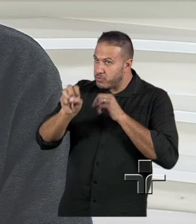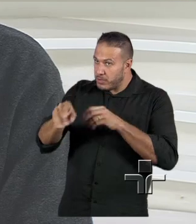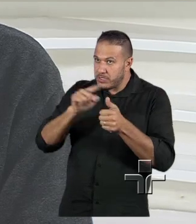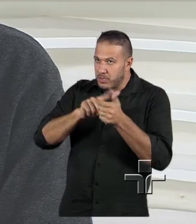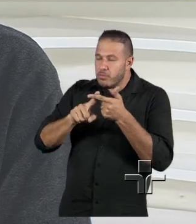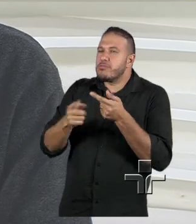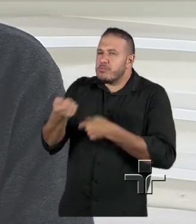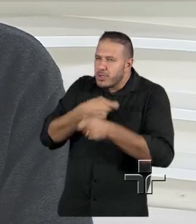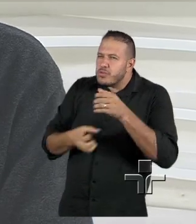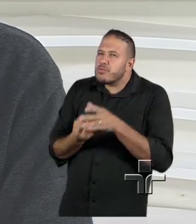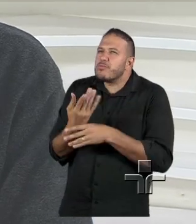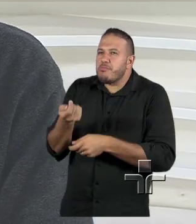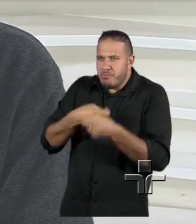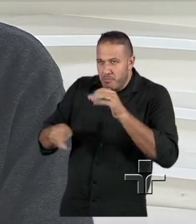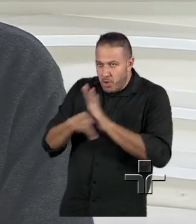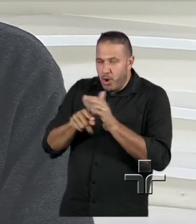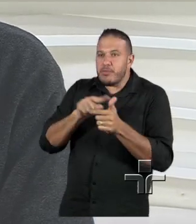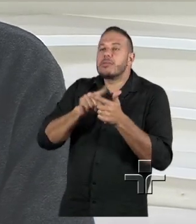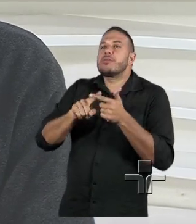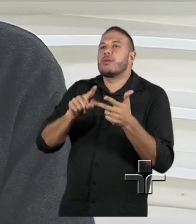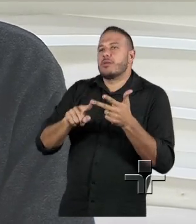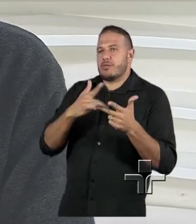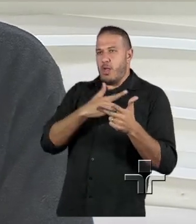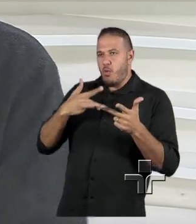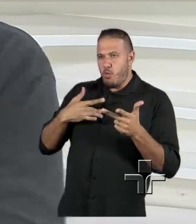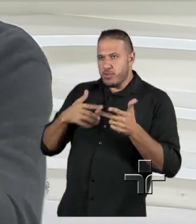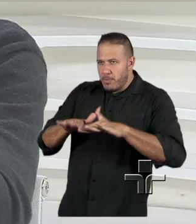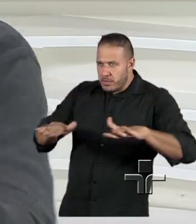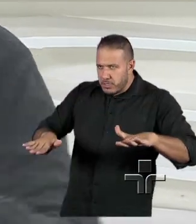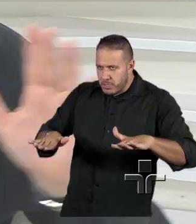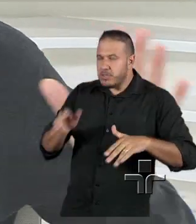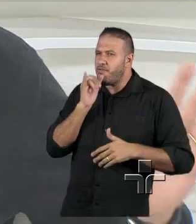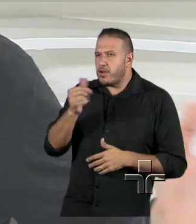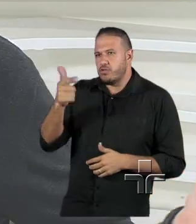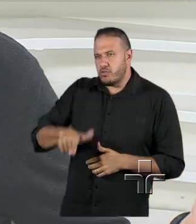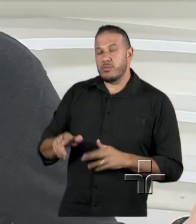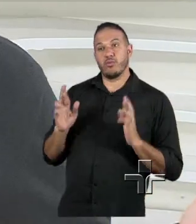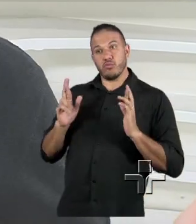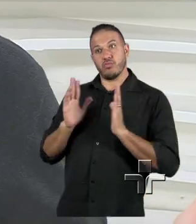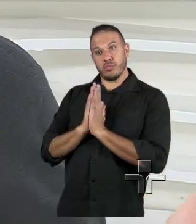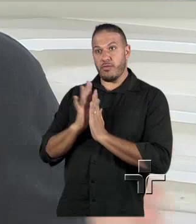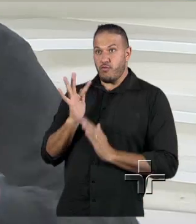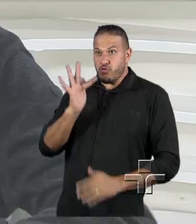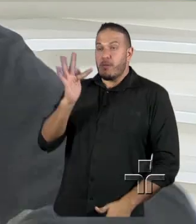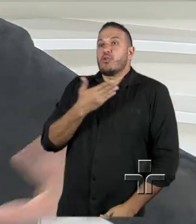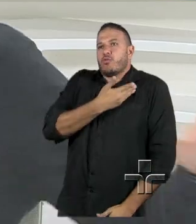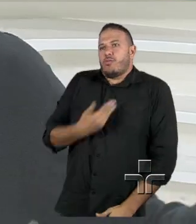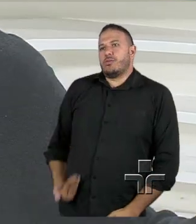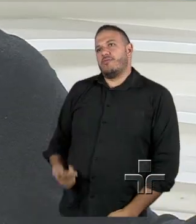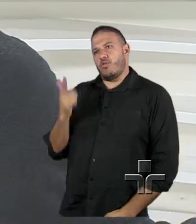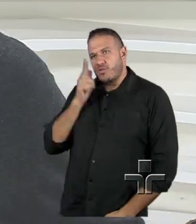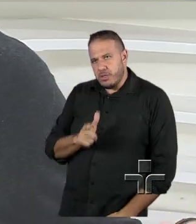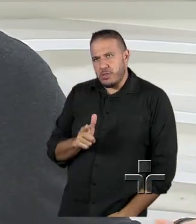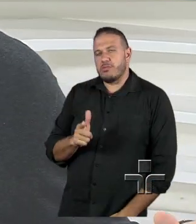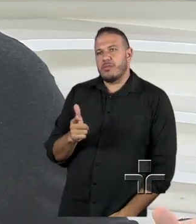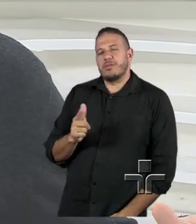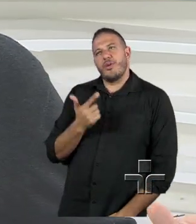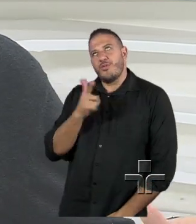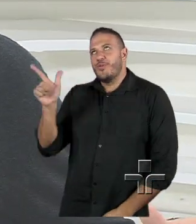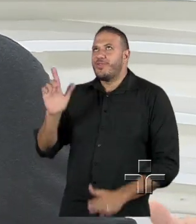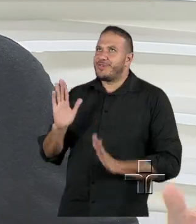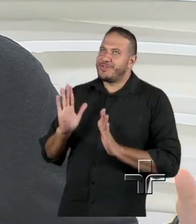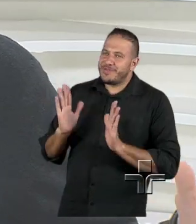empreendedorismo e saúde para as crianças são 3 coisas que, repito, espero que um dia o Estado dê conta de fazer, que essa é uma outra frente, que aliás a gente